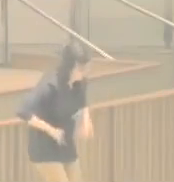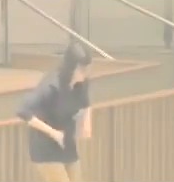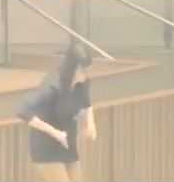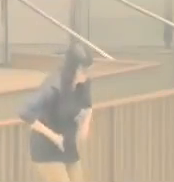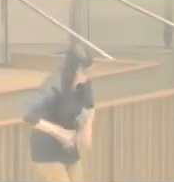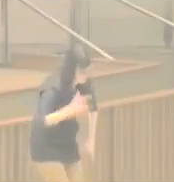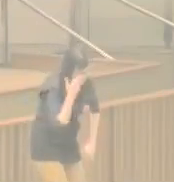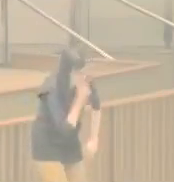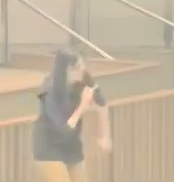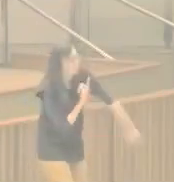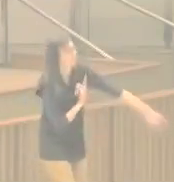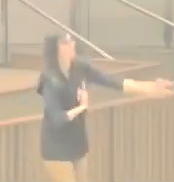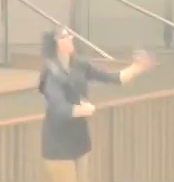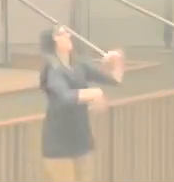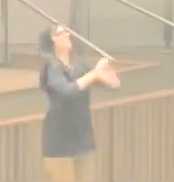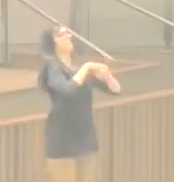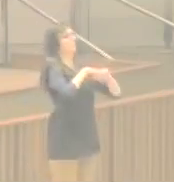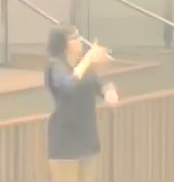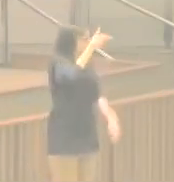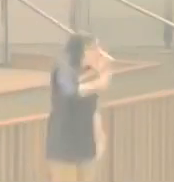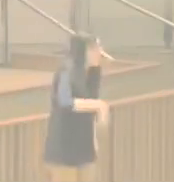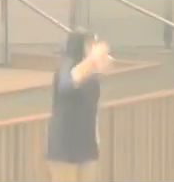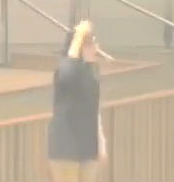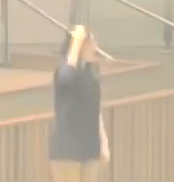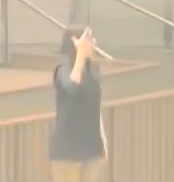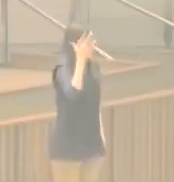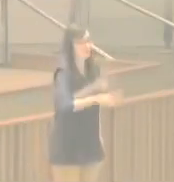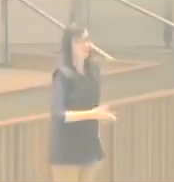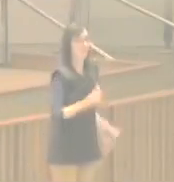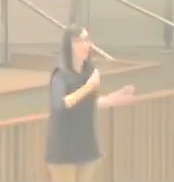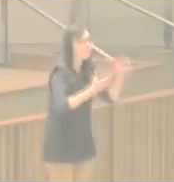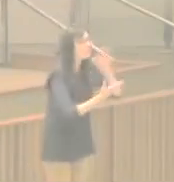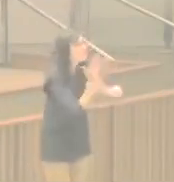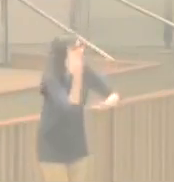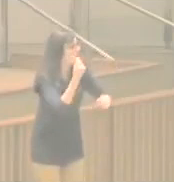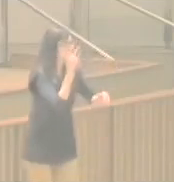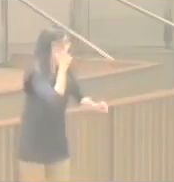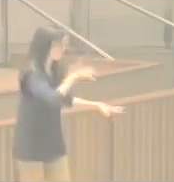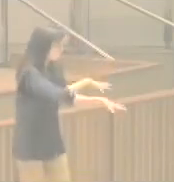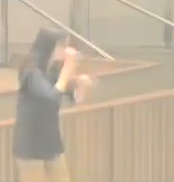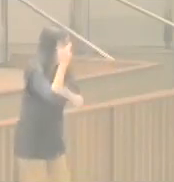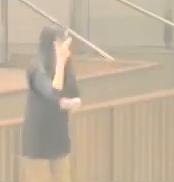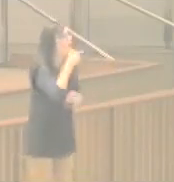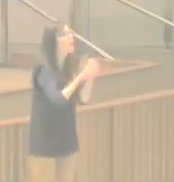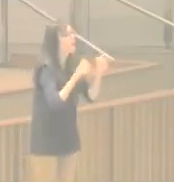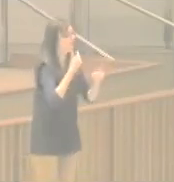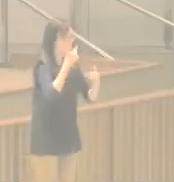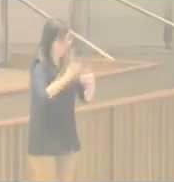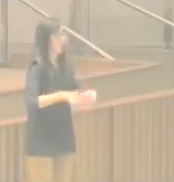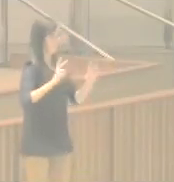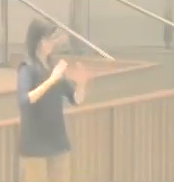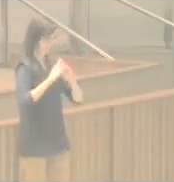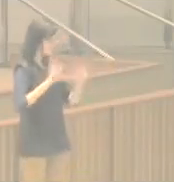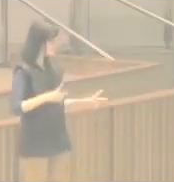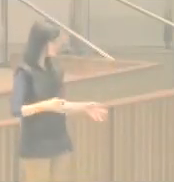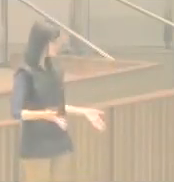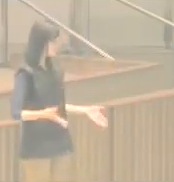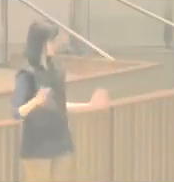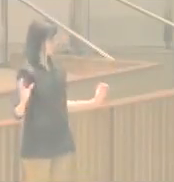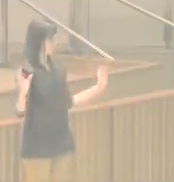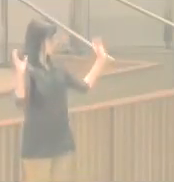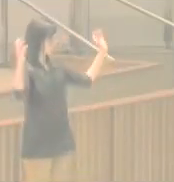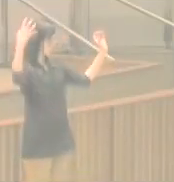à condição de rei de Judá, morando no palácio outra vez em